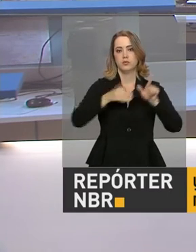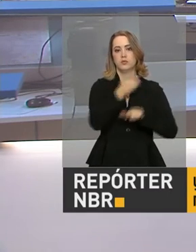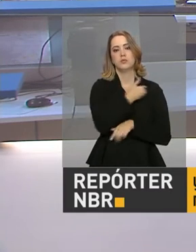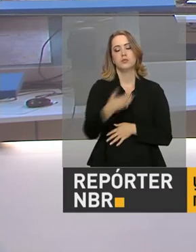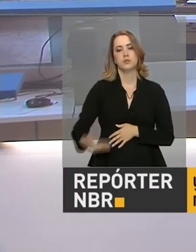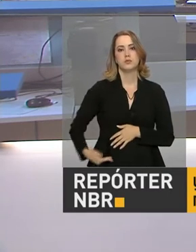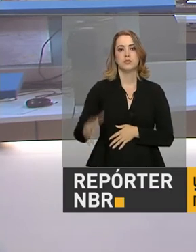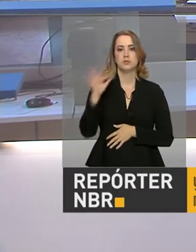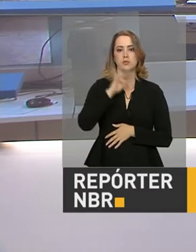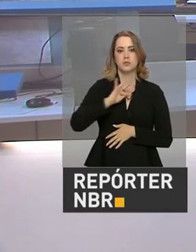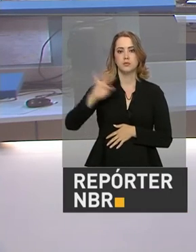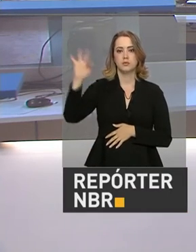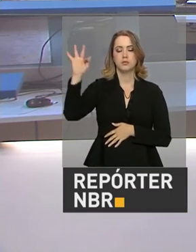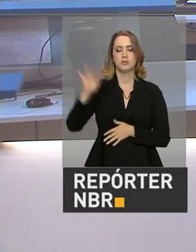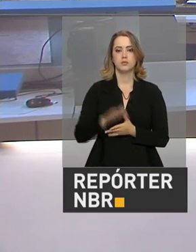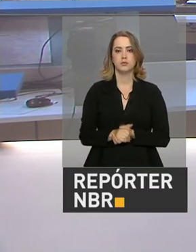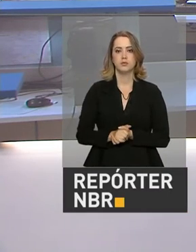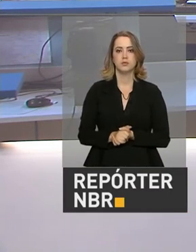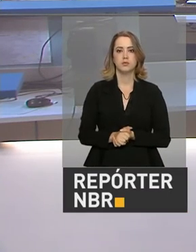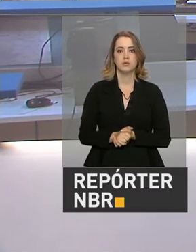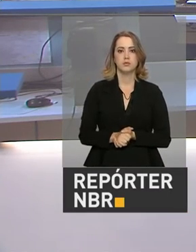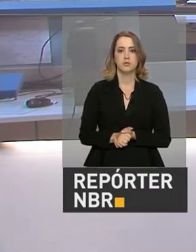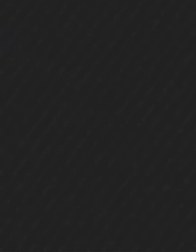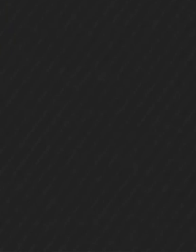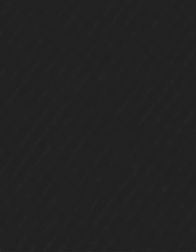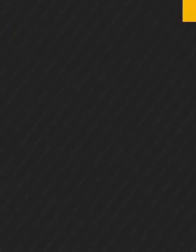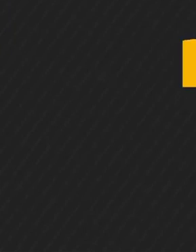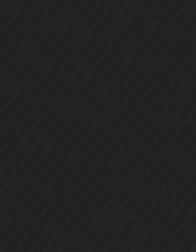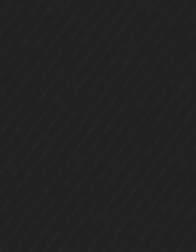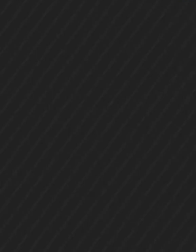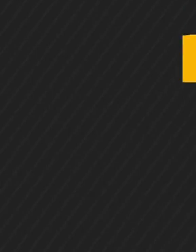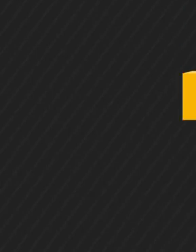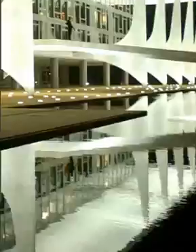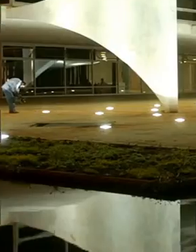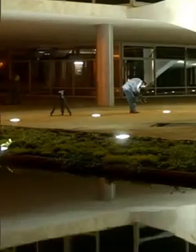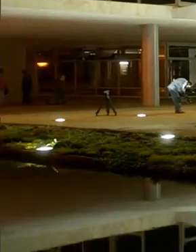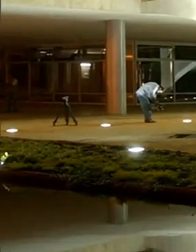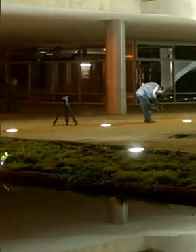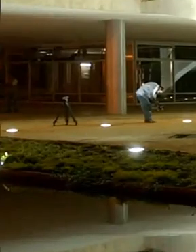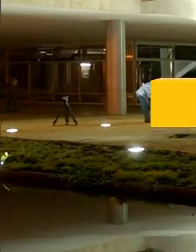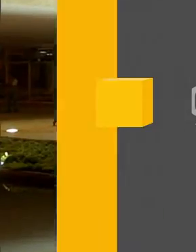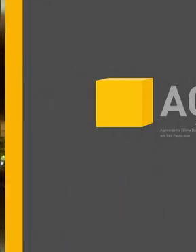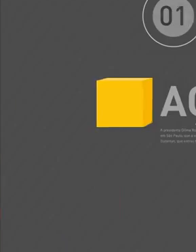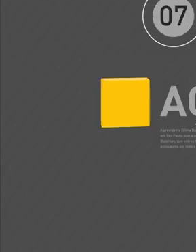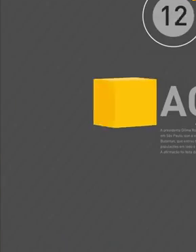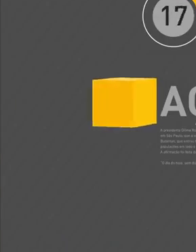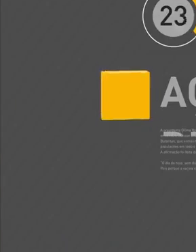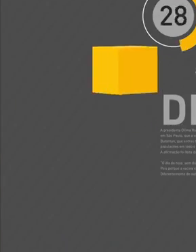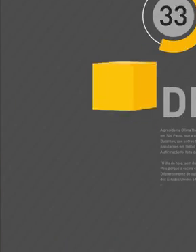continue com a gente aqui na NBR a TV do Governo Federal E aí